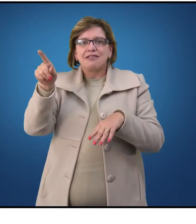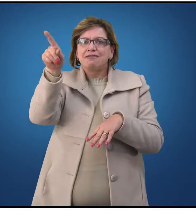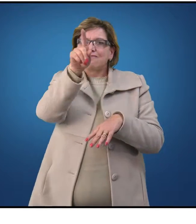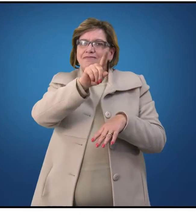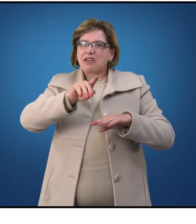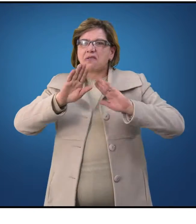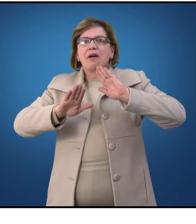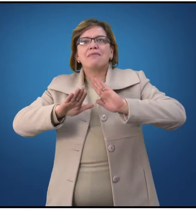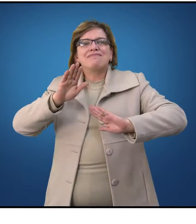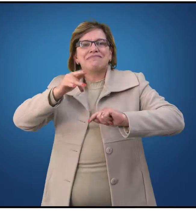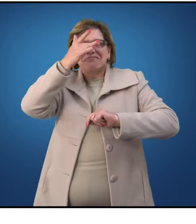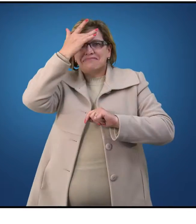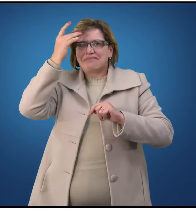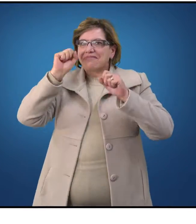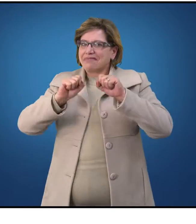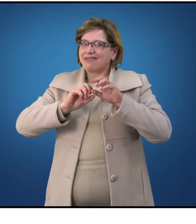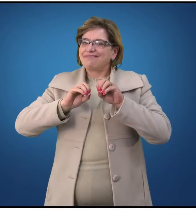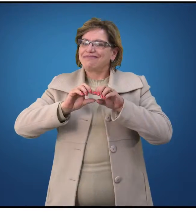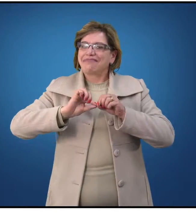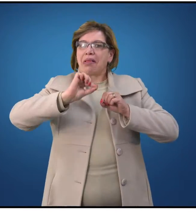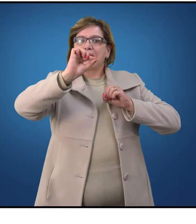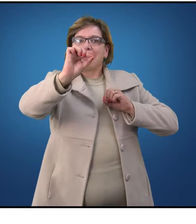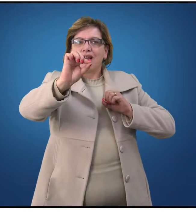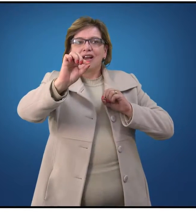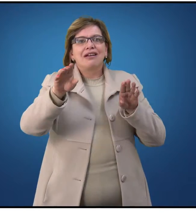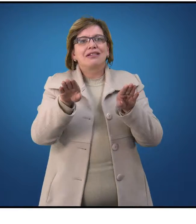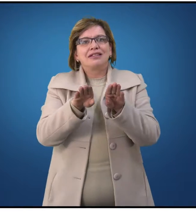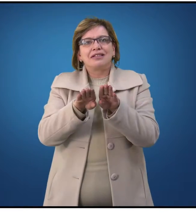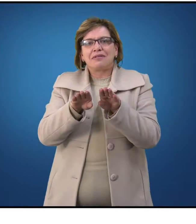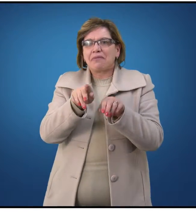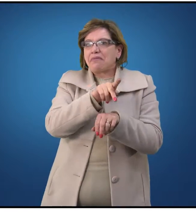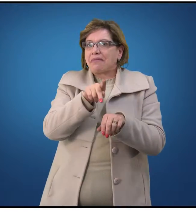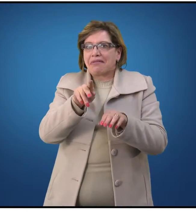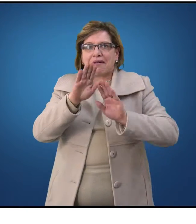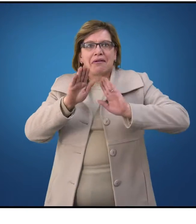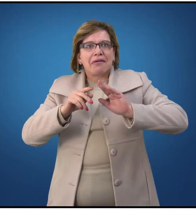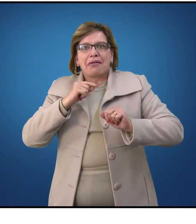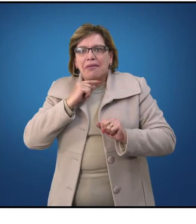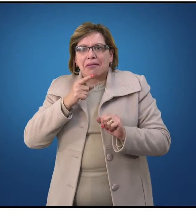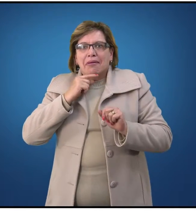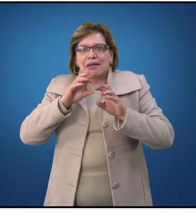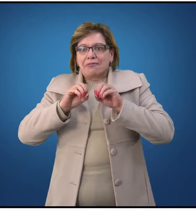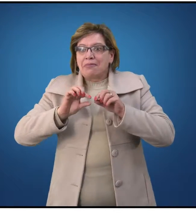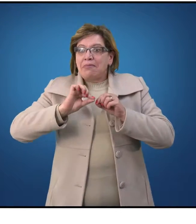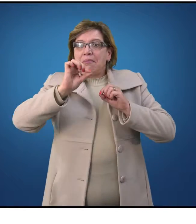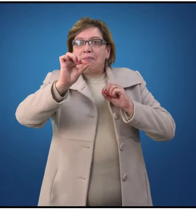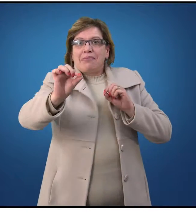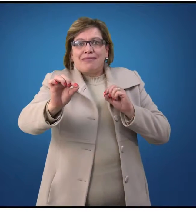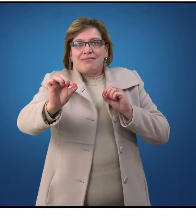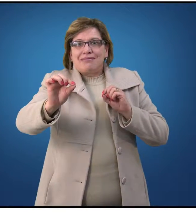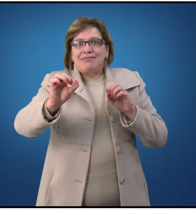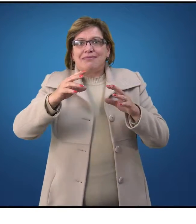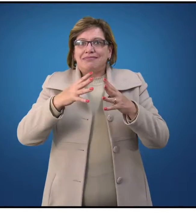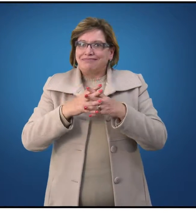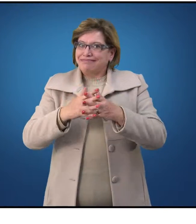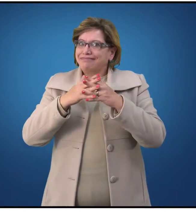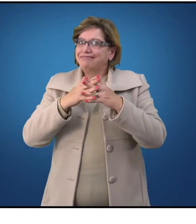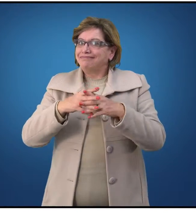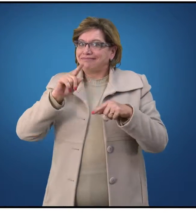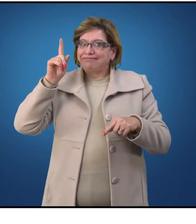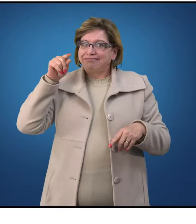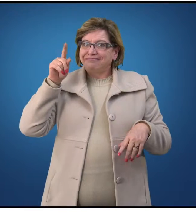qualquer pessoa que consegue trabalhar à distância, não é qualquer professor que consegue trabalhar à distância, tanto é que é complexo